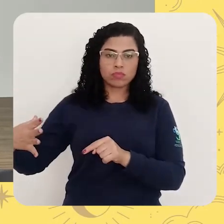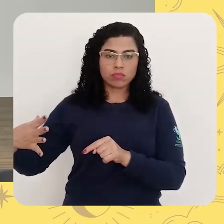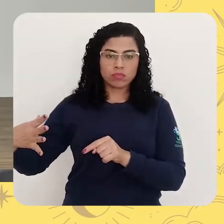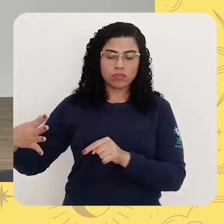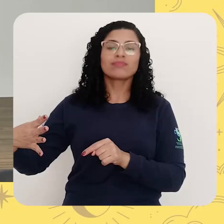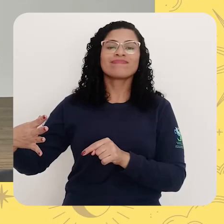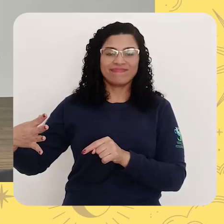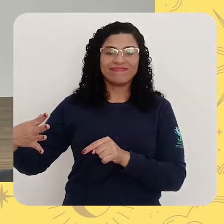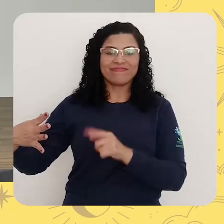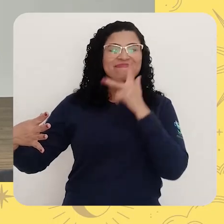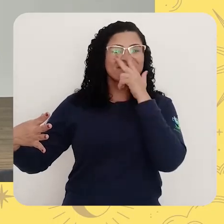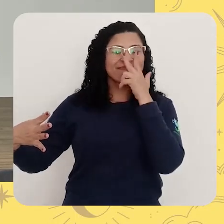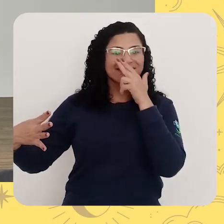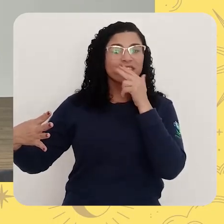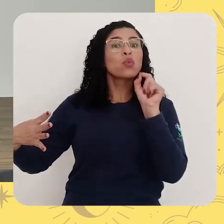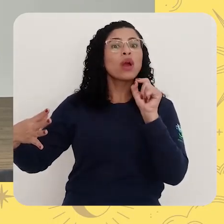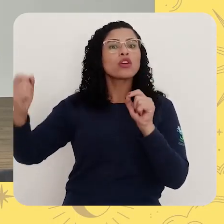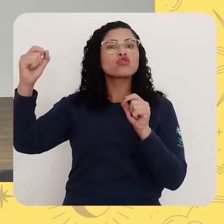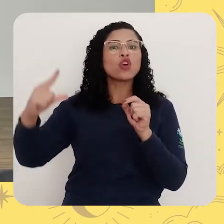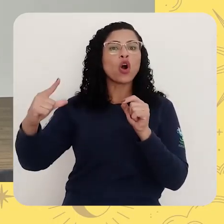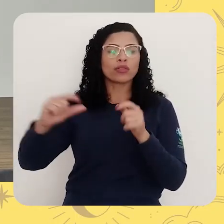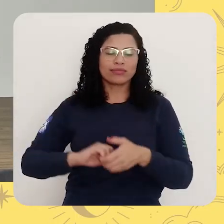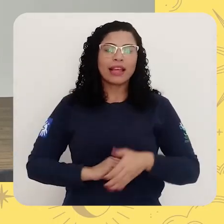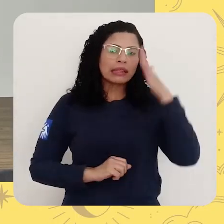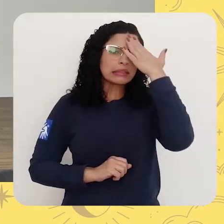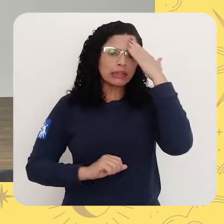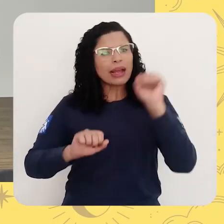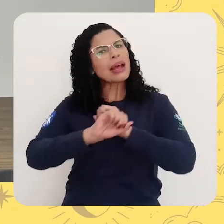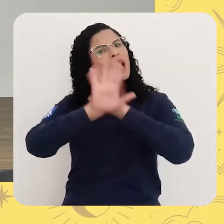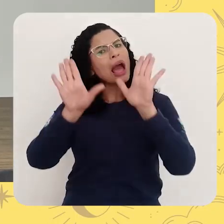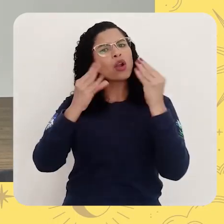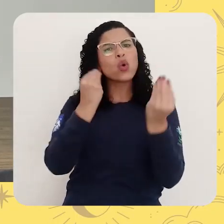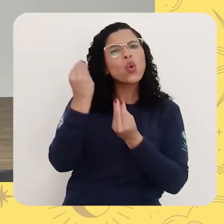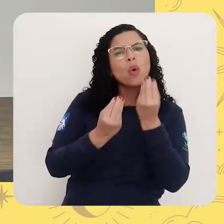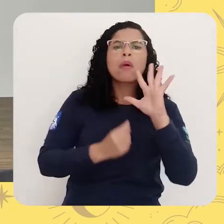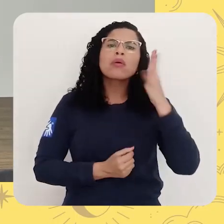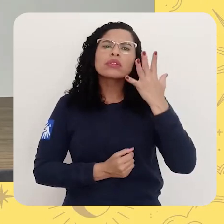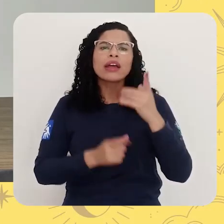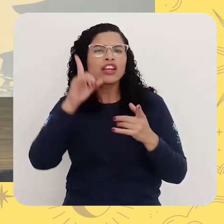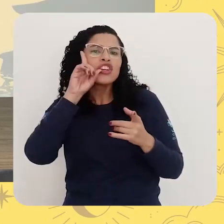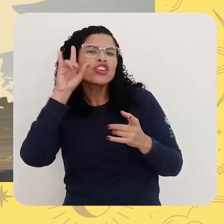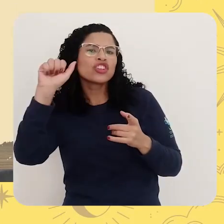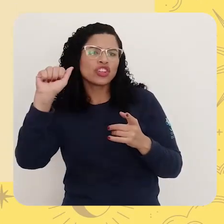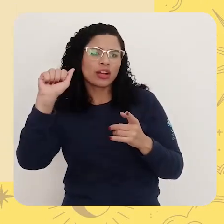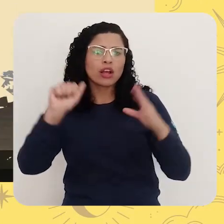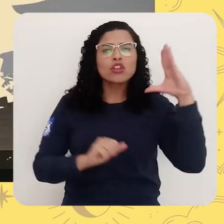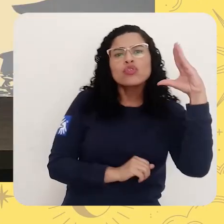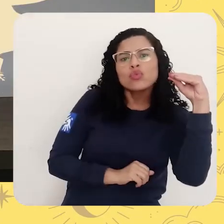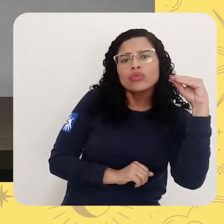celular. Que vai simular a luz do Sol. Para a gente entender como que acontece o dia e a noite.